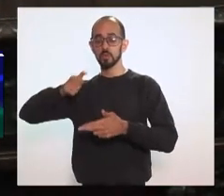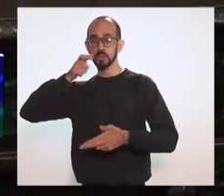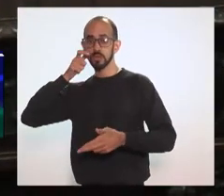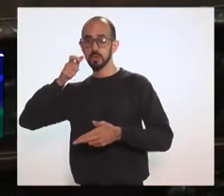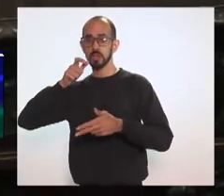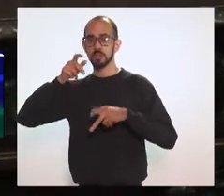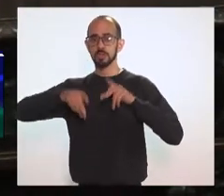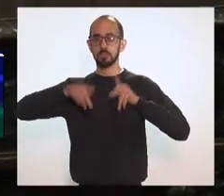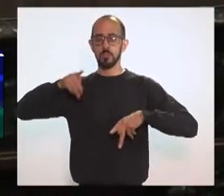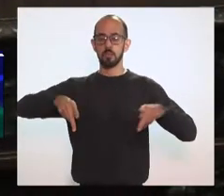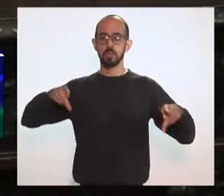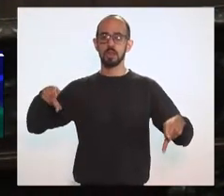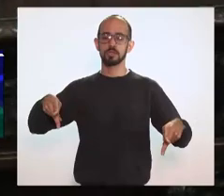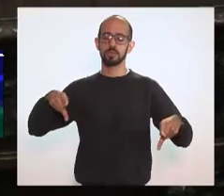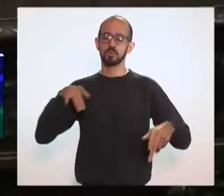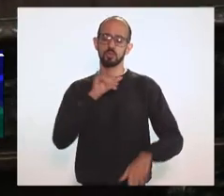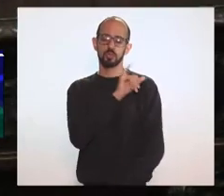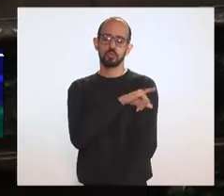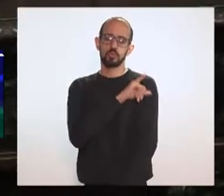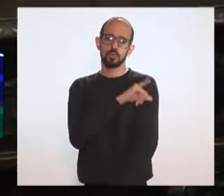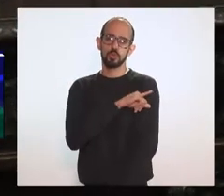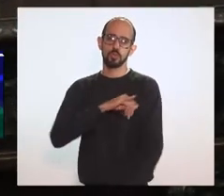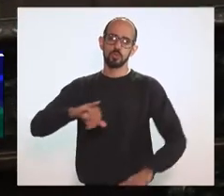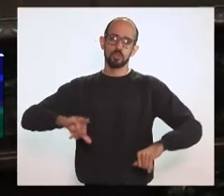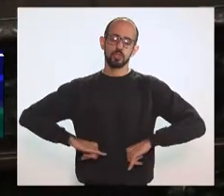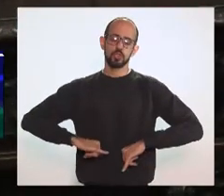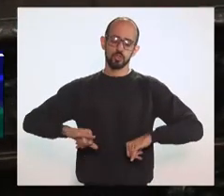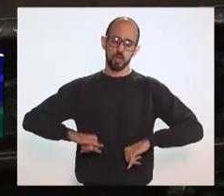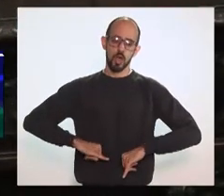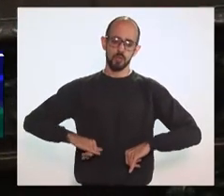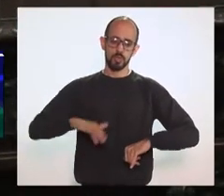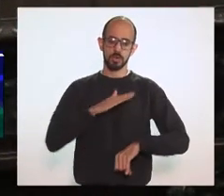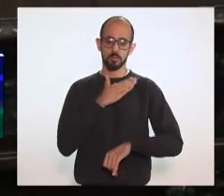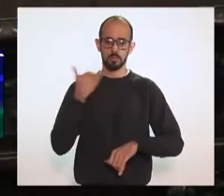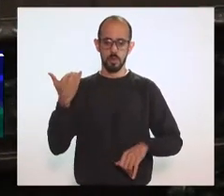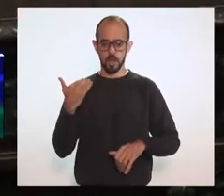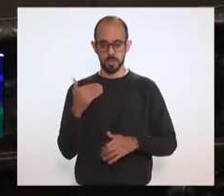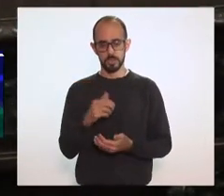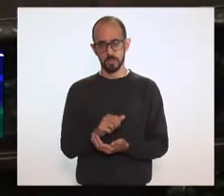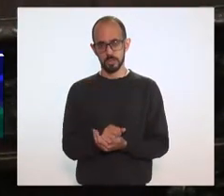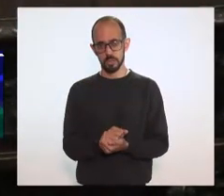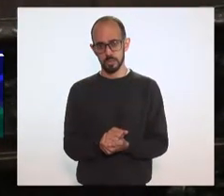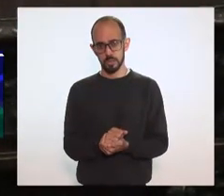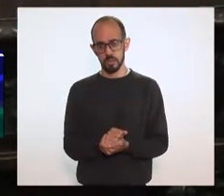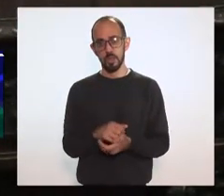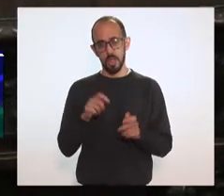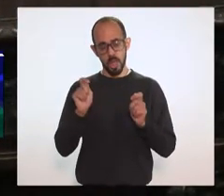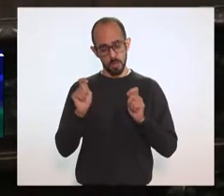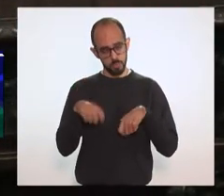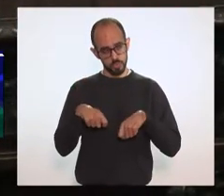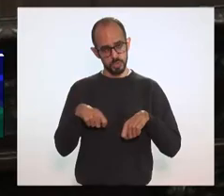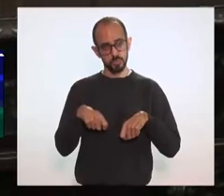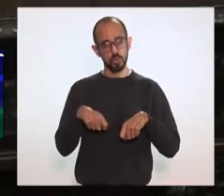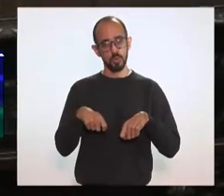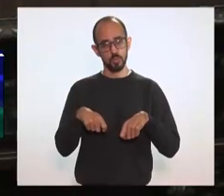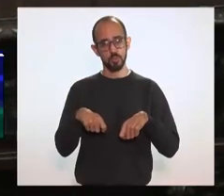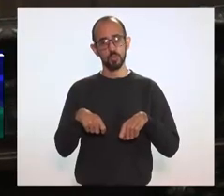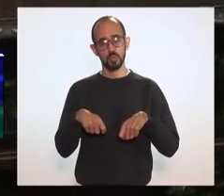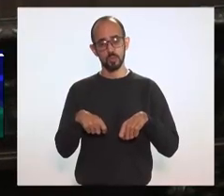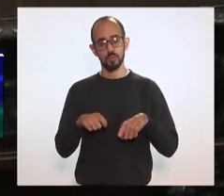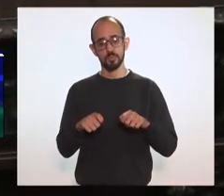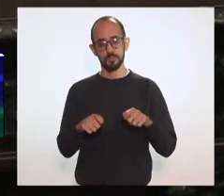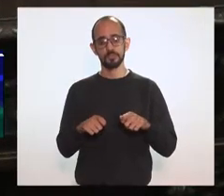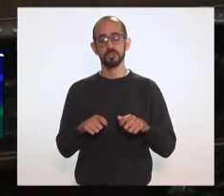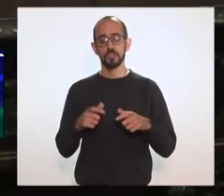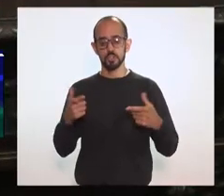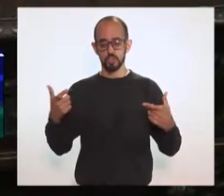da população fluminense, que sofre, que morre, que pena. É possível conter, é possível mitigar, é possível